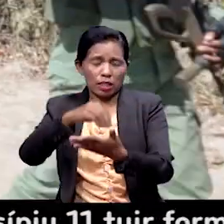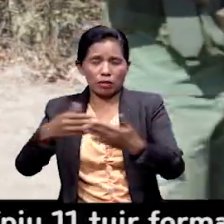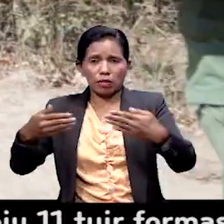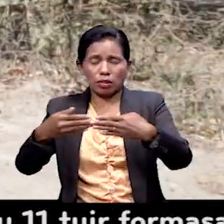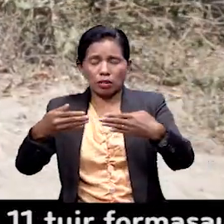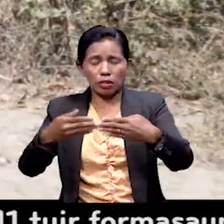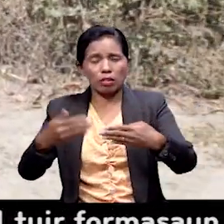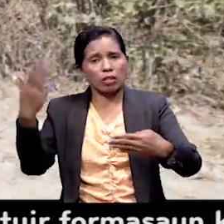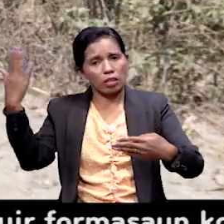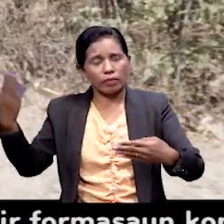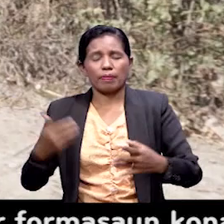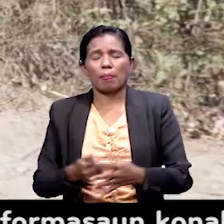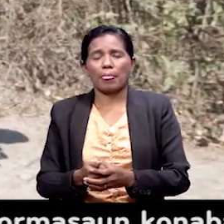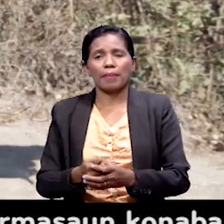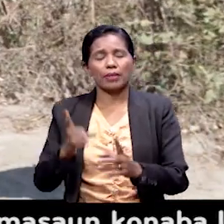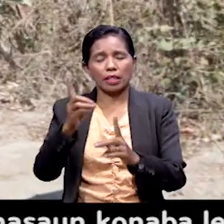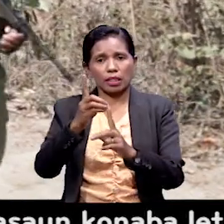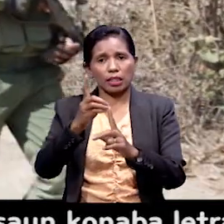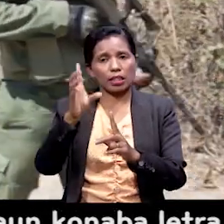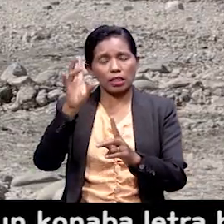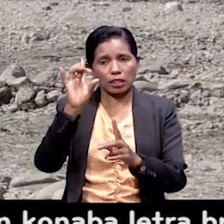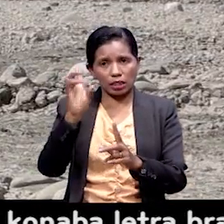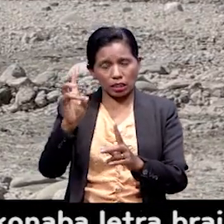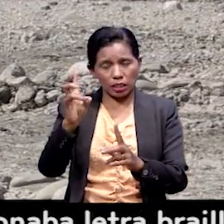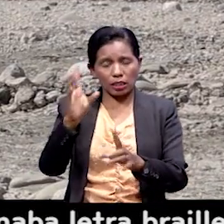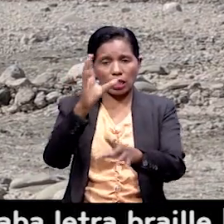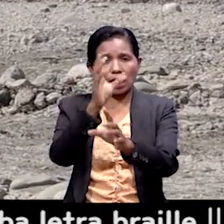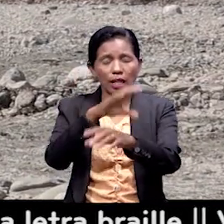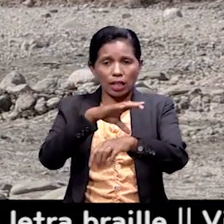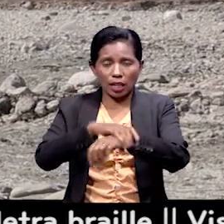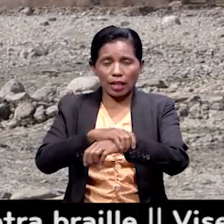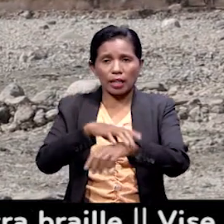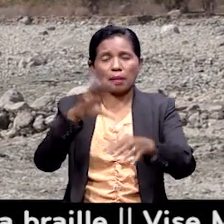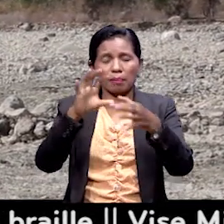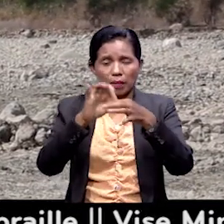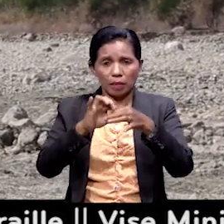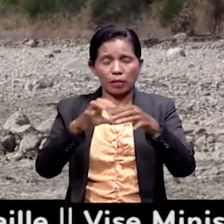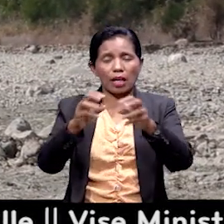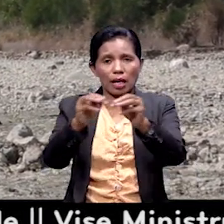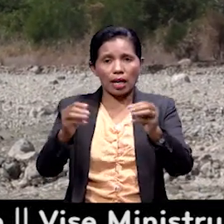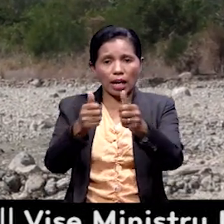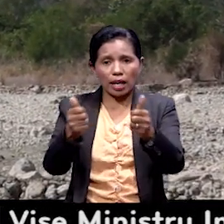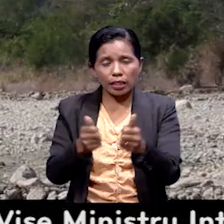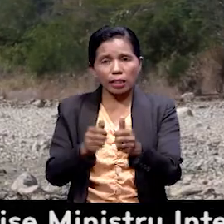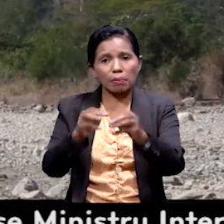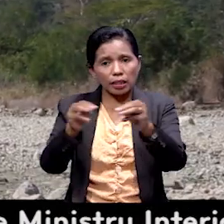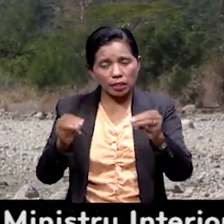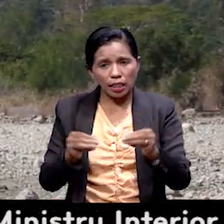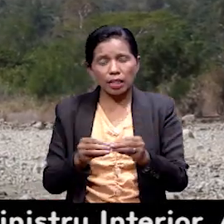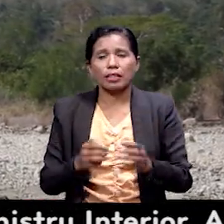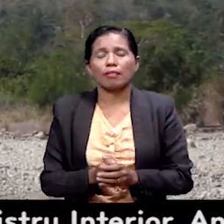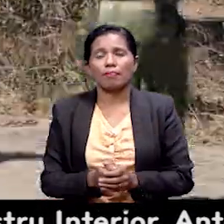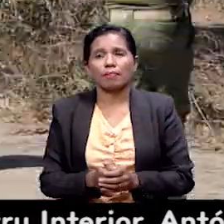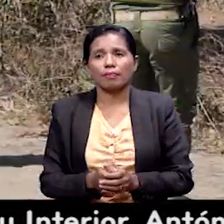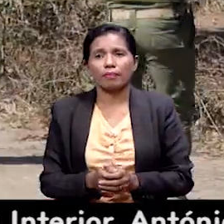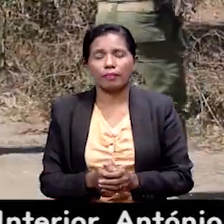terrestre nian e a desete sir halo captura samba membro serne e horsek Ia dia waitu itenia bob ho